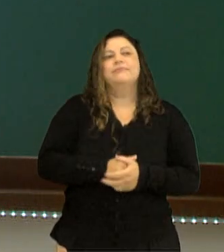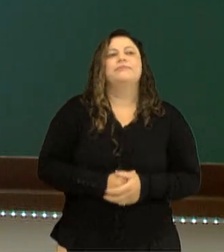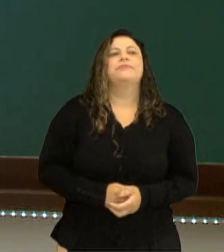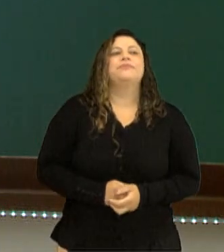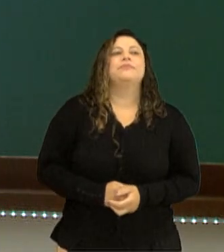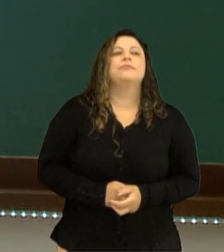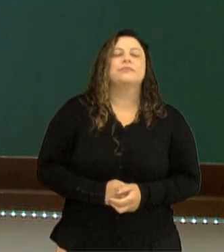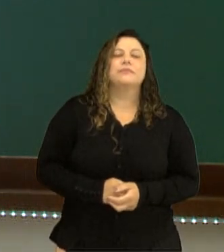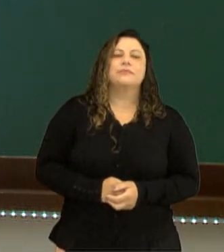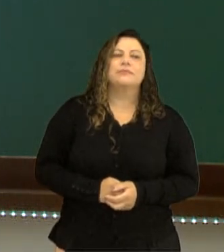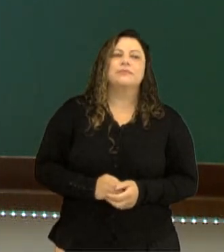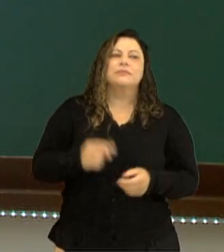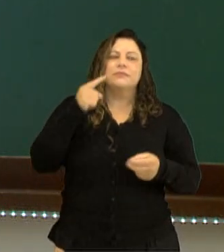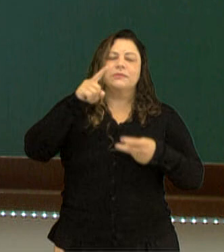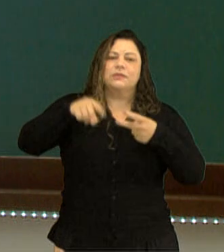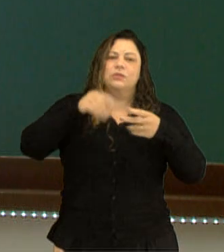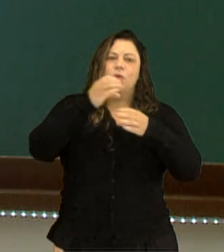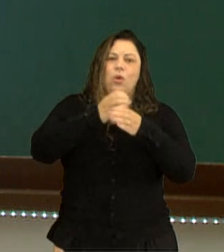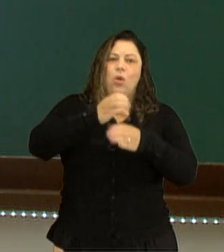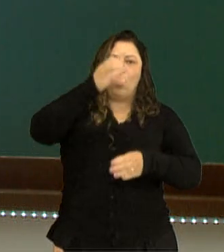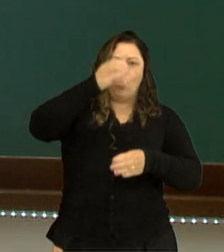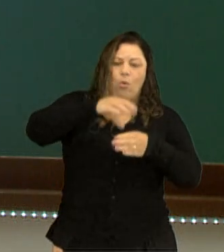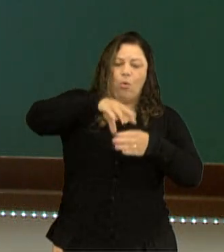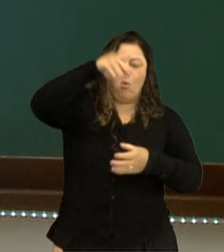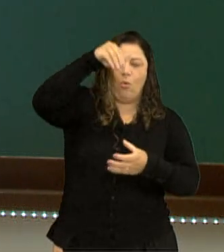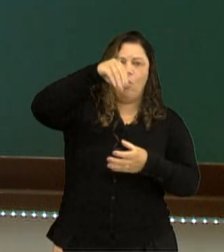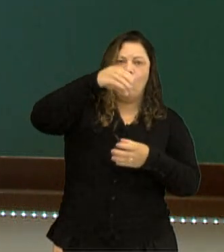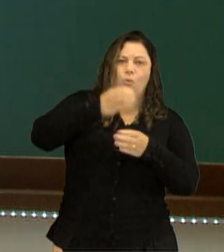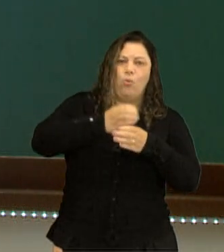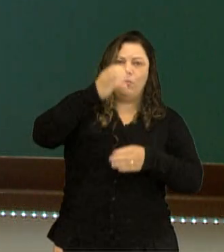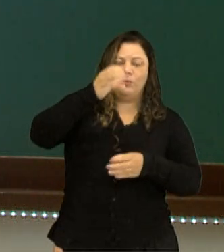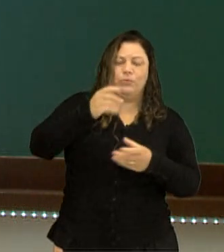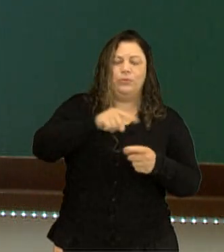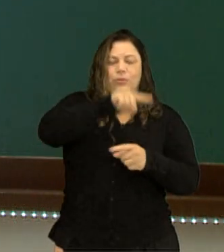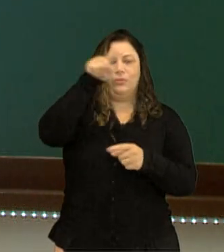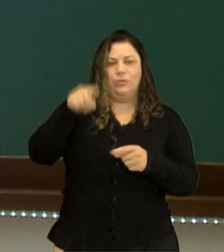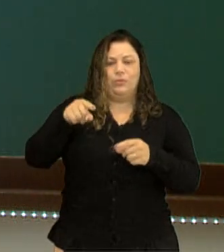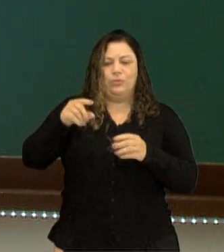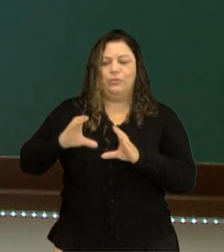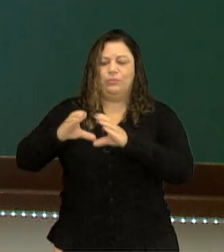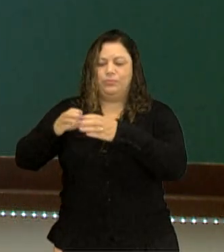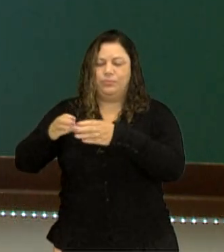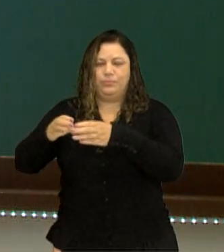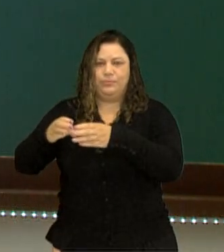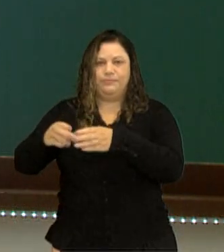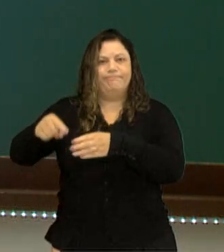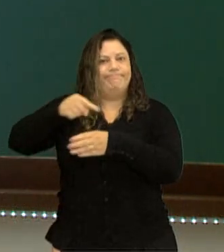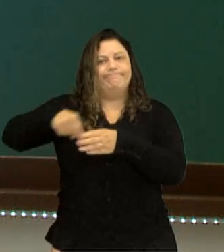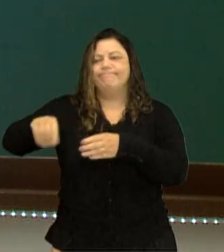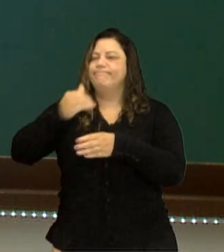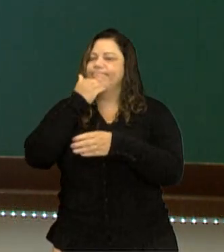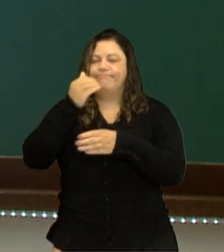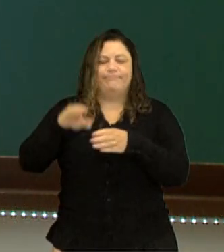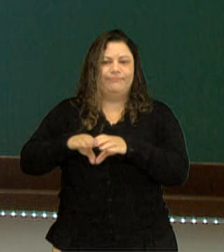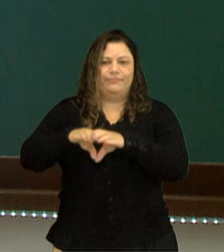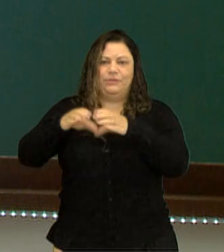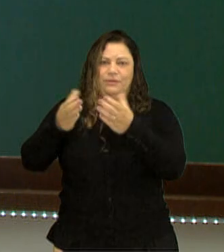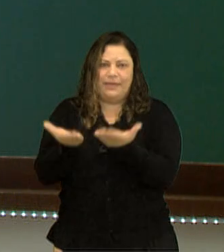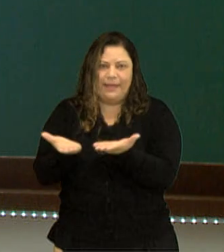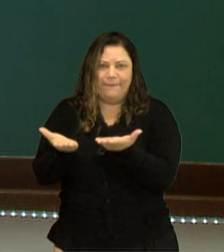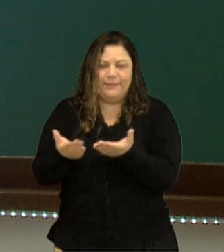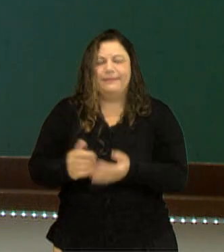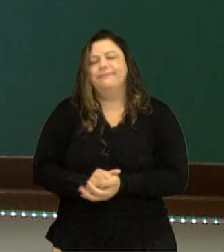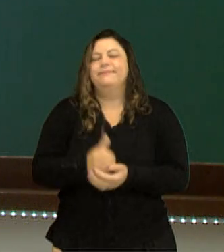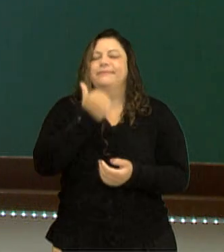plano. Agora aqui no cone, na esfera e o formato cilíndrico, eu não consigo fazer isso, não é verdade?